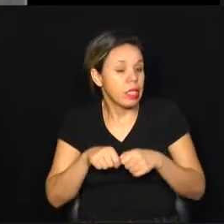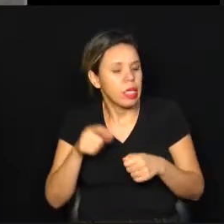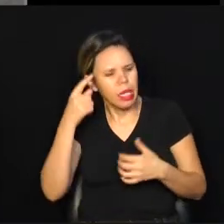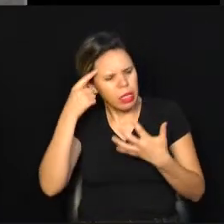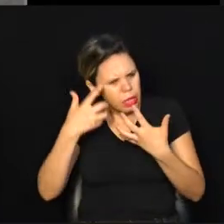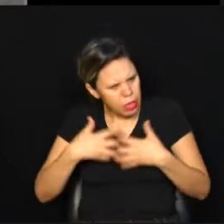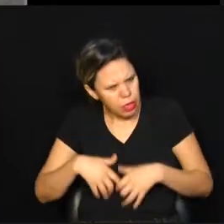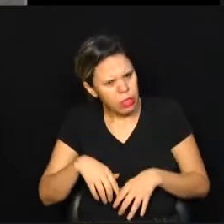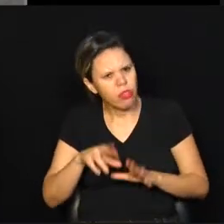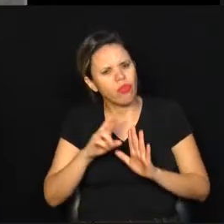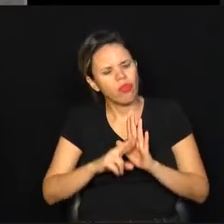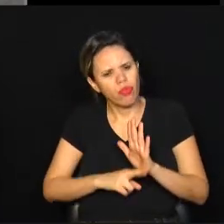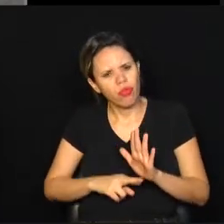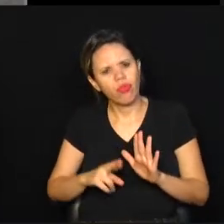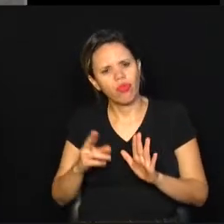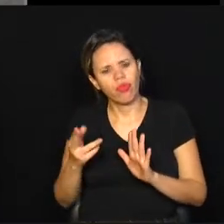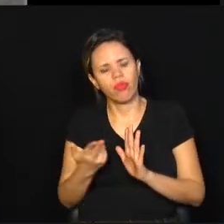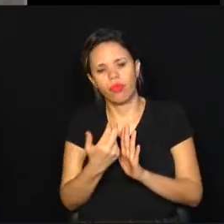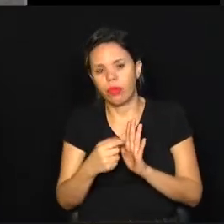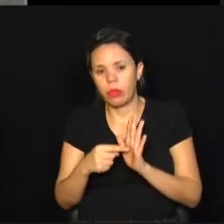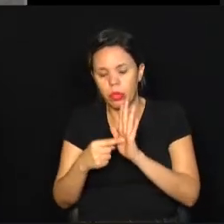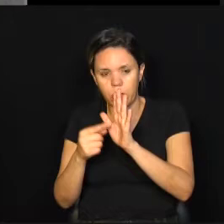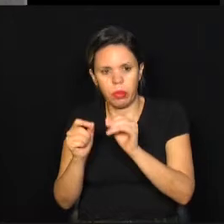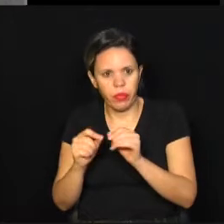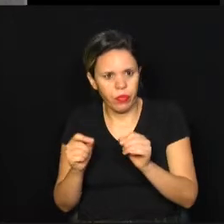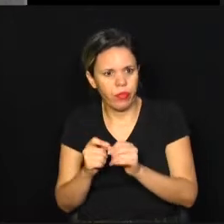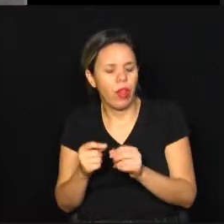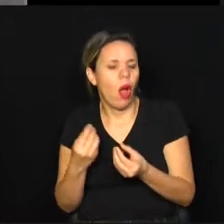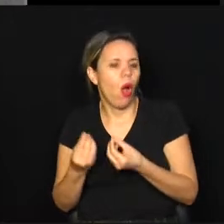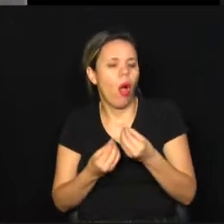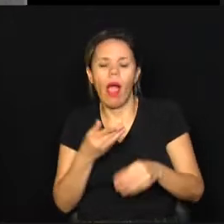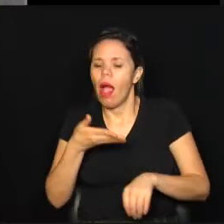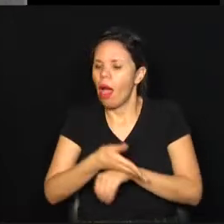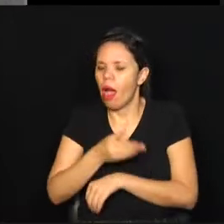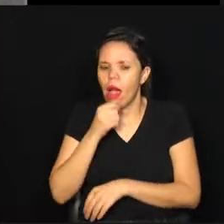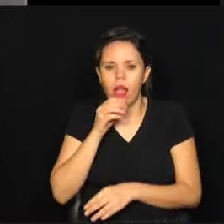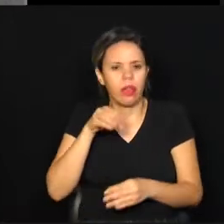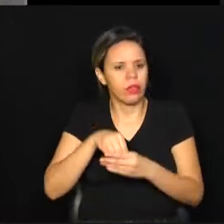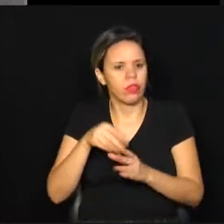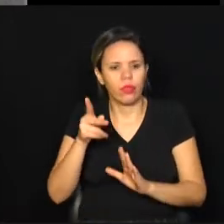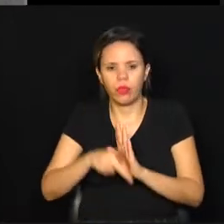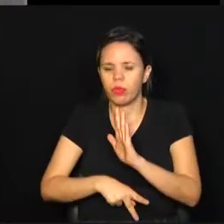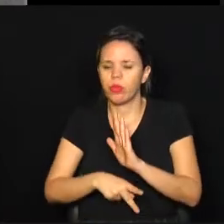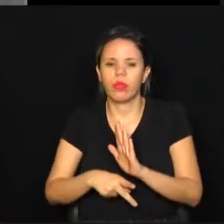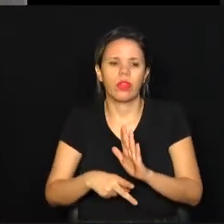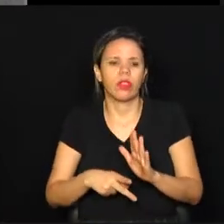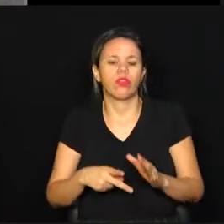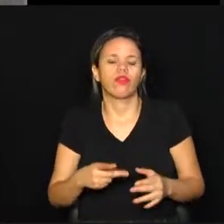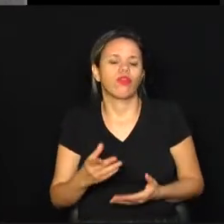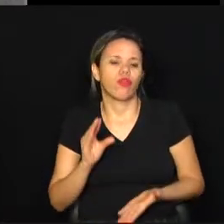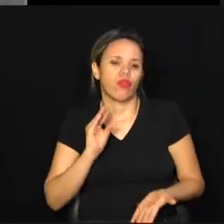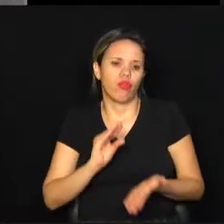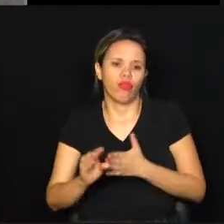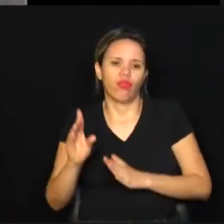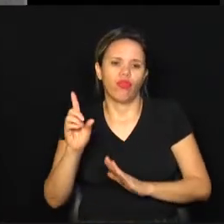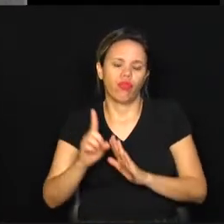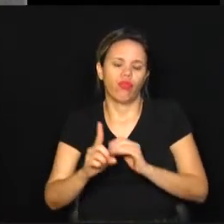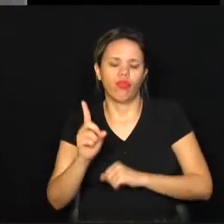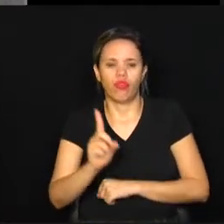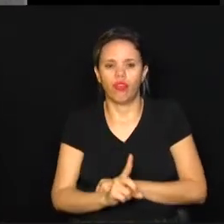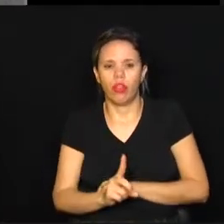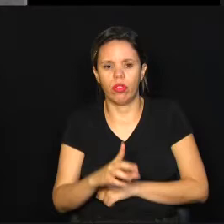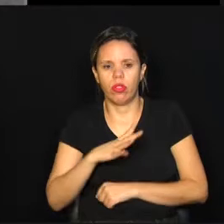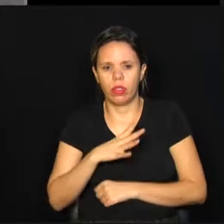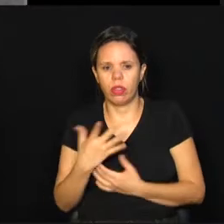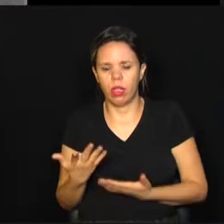temos diretrizes desenhadas para isso. Elas não entraram no plano diretor, né? O plano diretor, ele